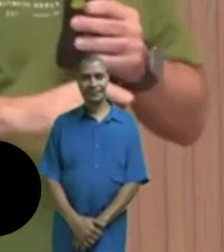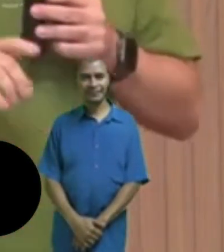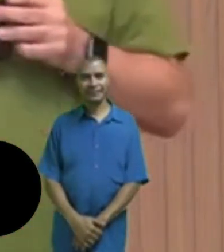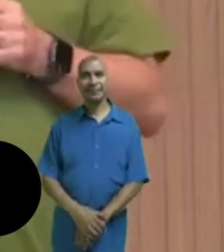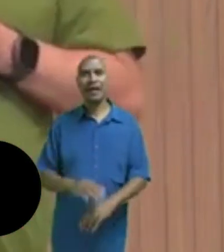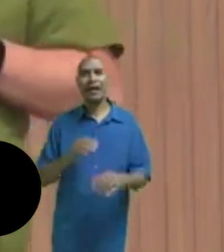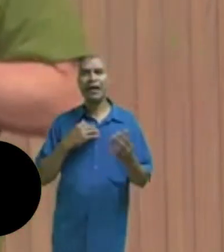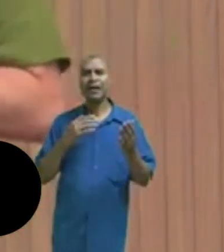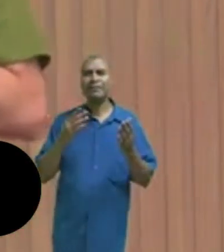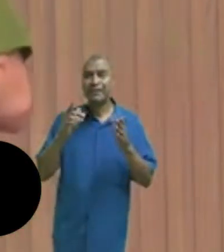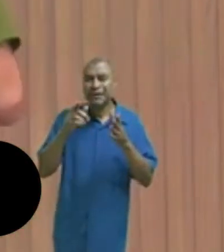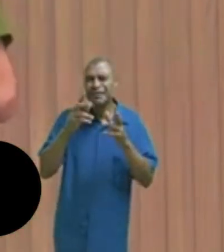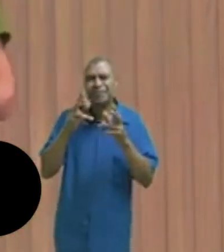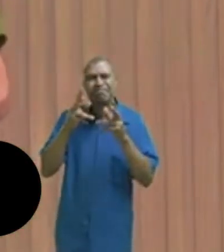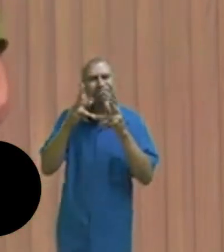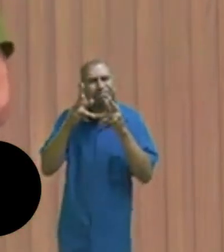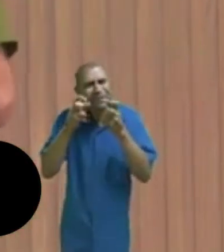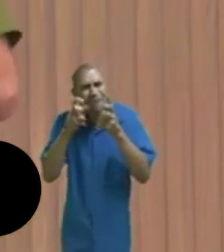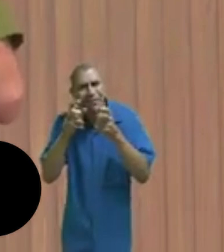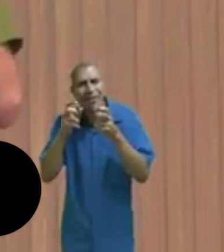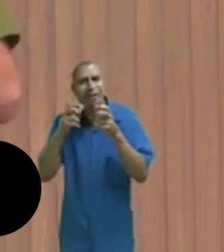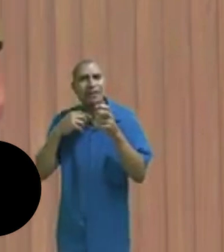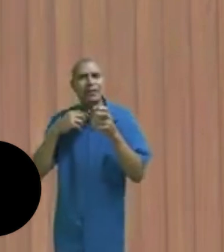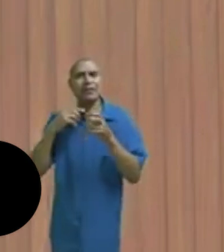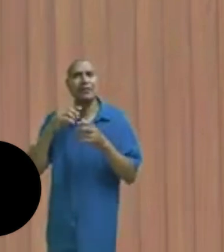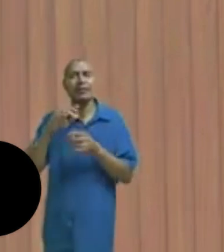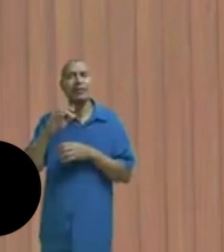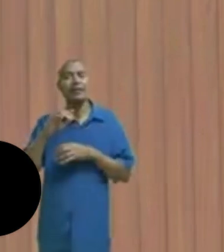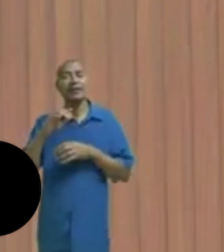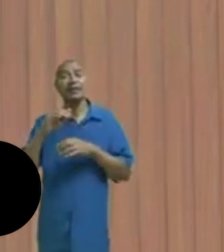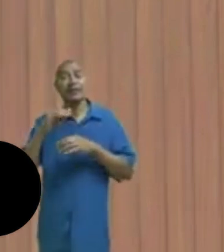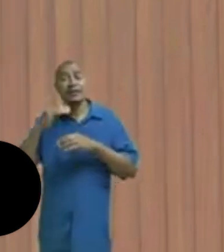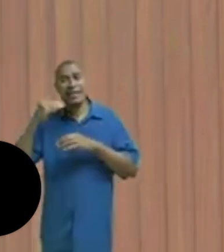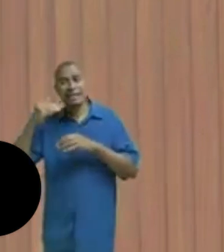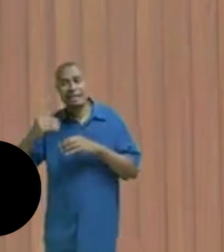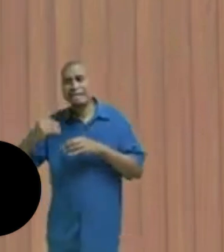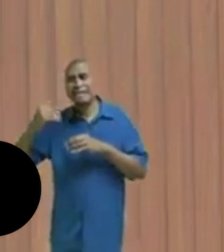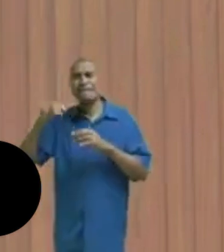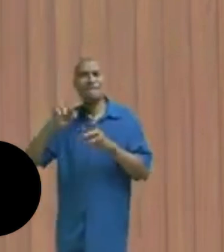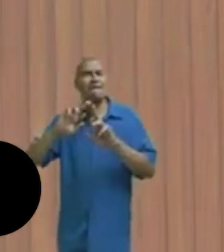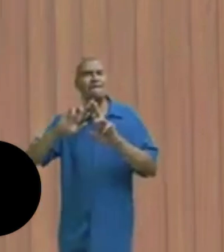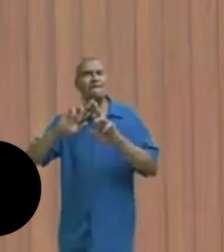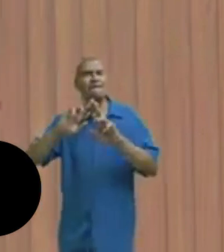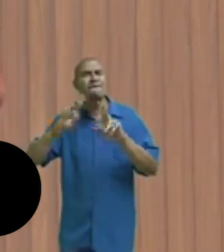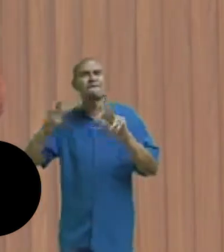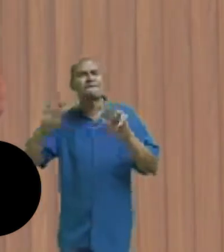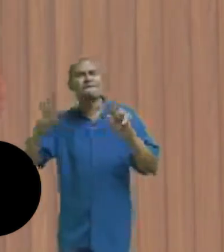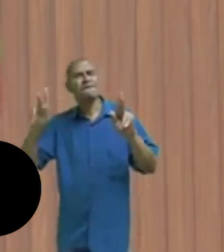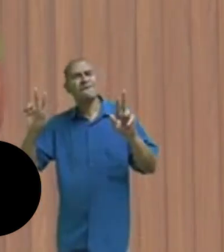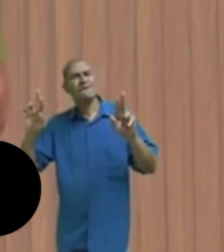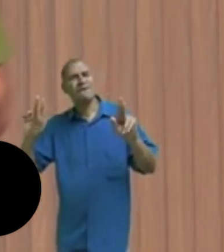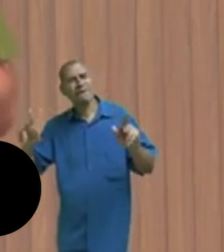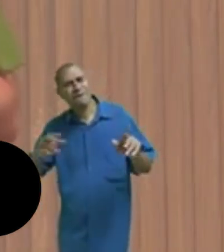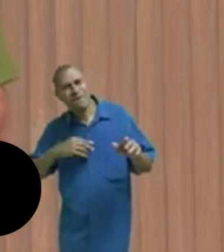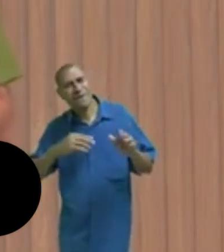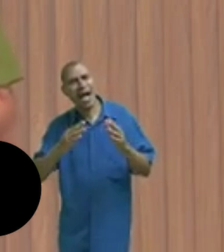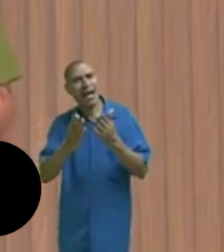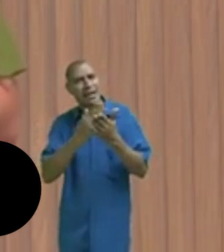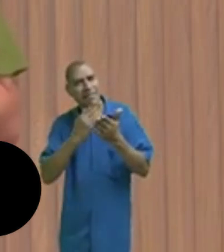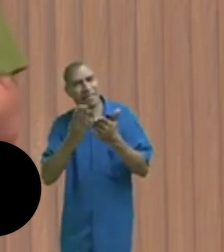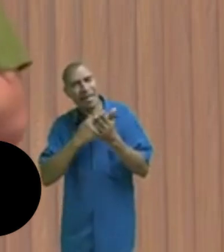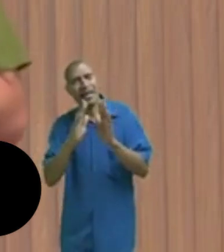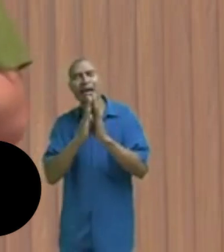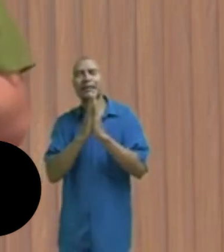Vocês já repararam que em tantas mensagens, você que está aqui nessa igreja já há 105 anos,